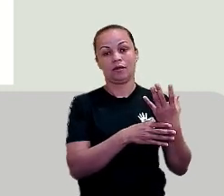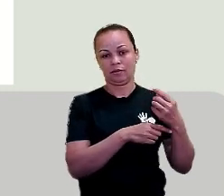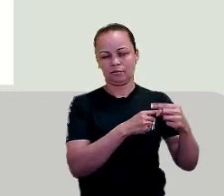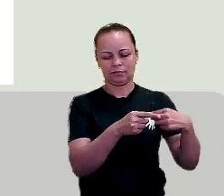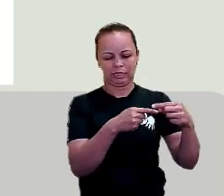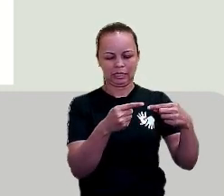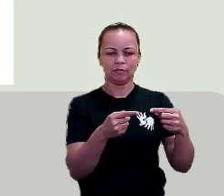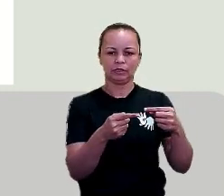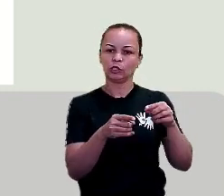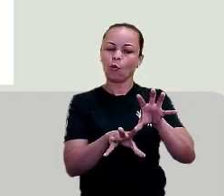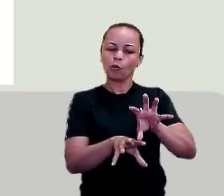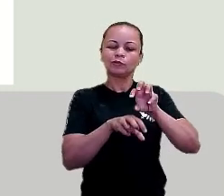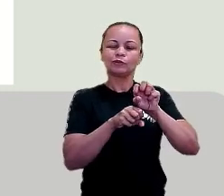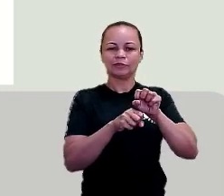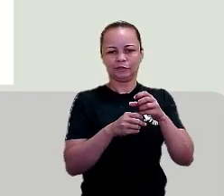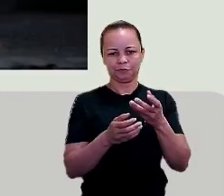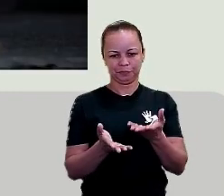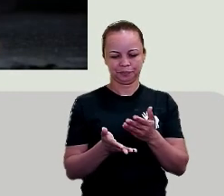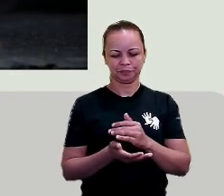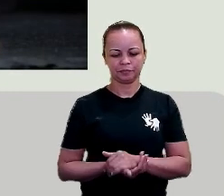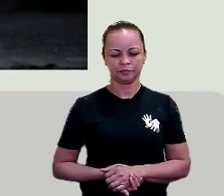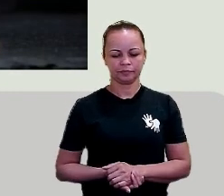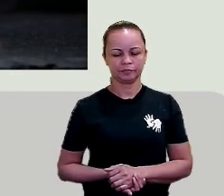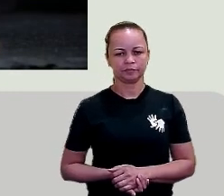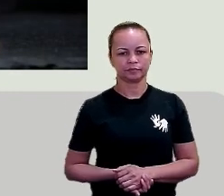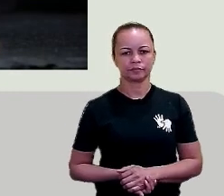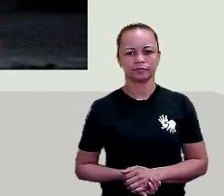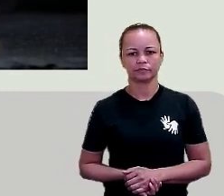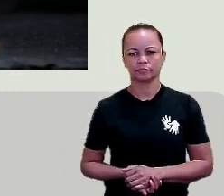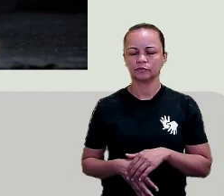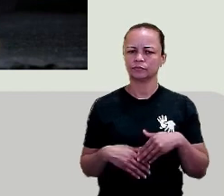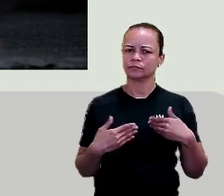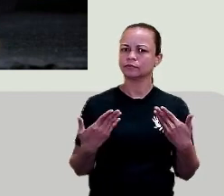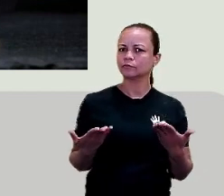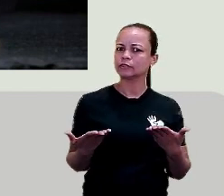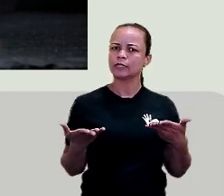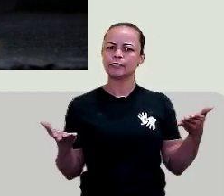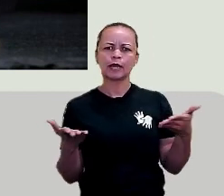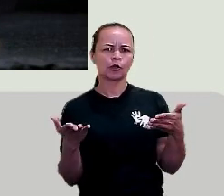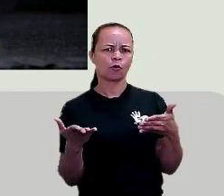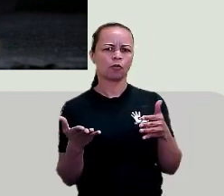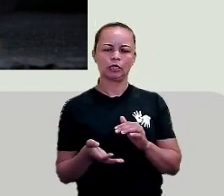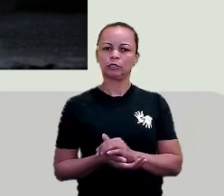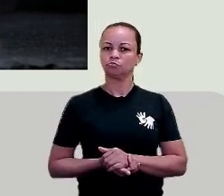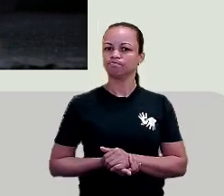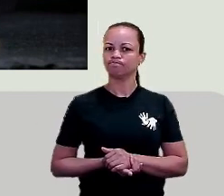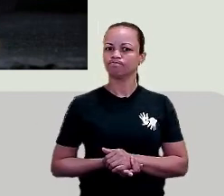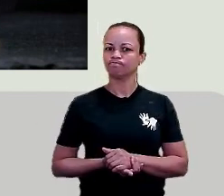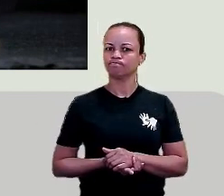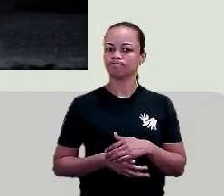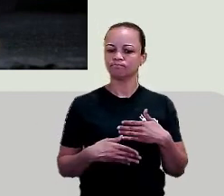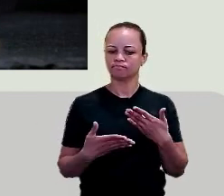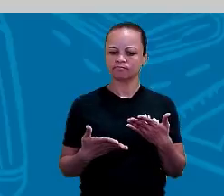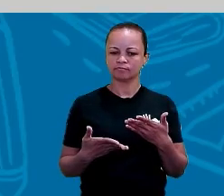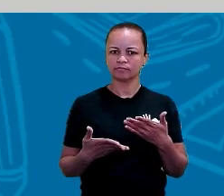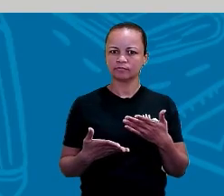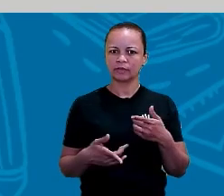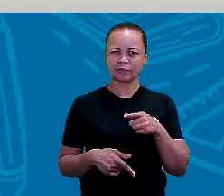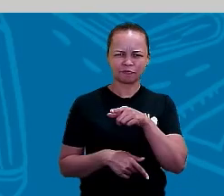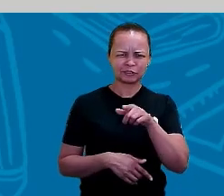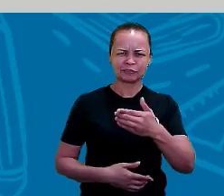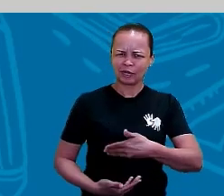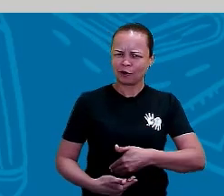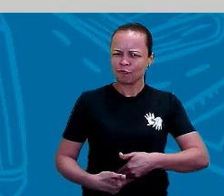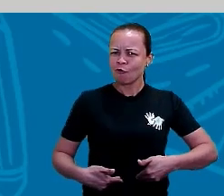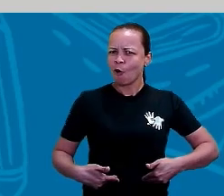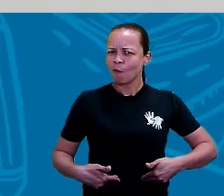tá? Segue. E aí? Eita! Quem foi que ficou com fome aqui